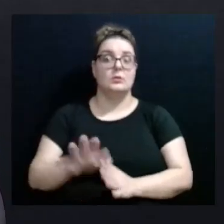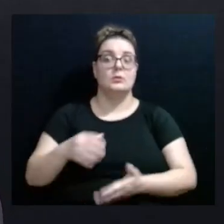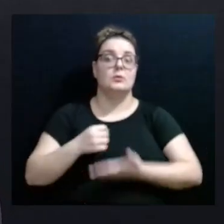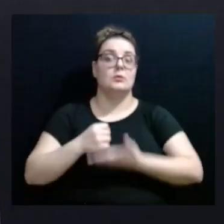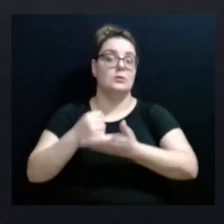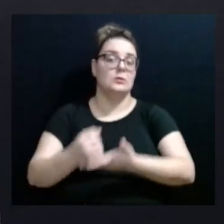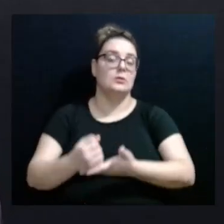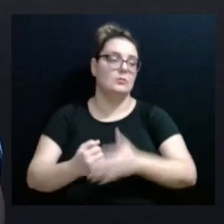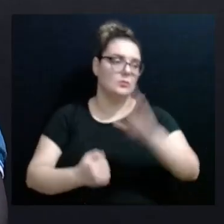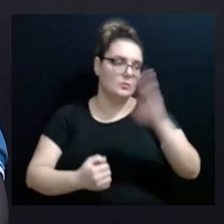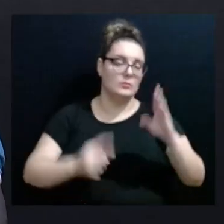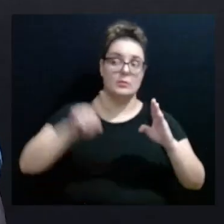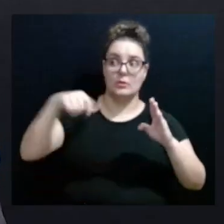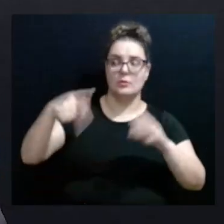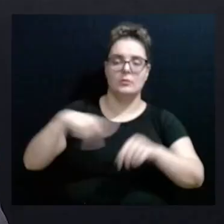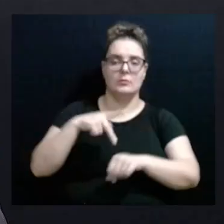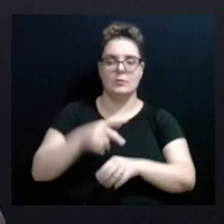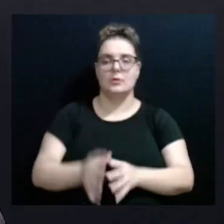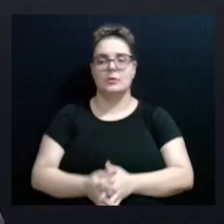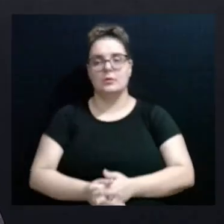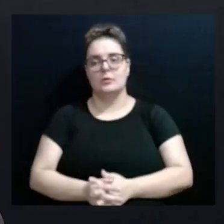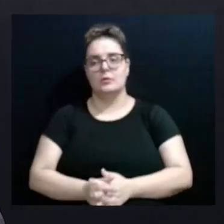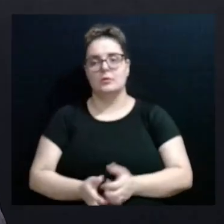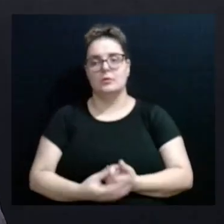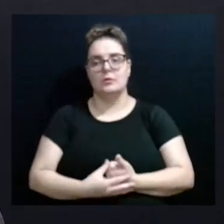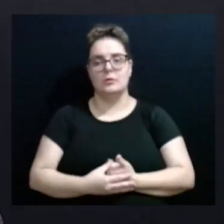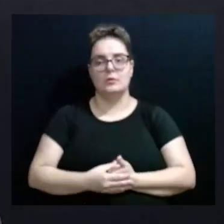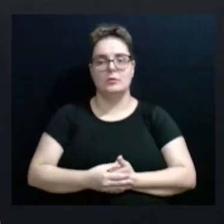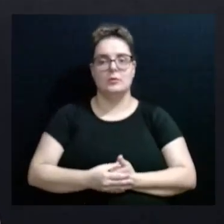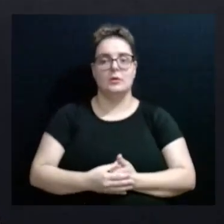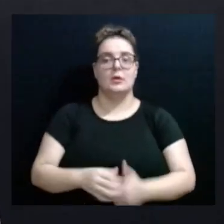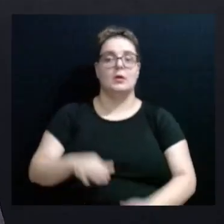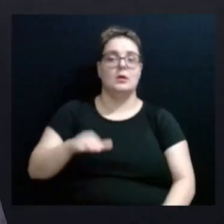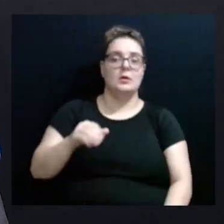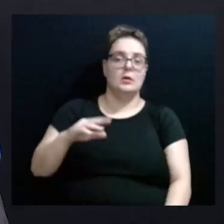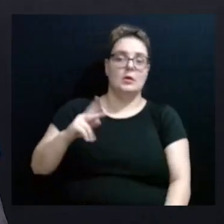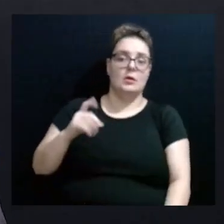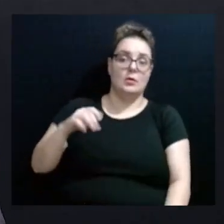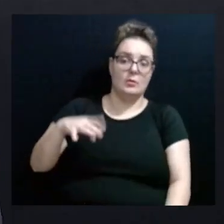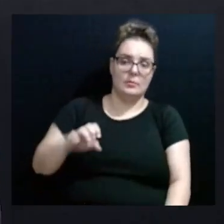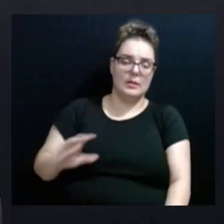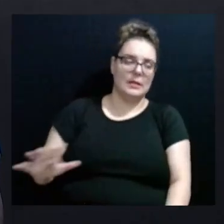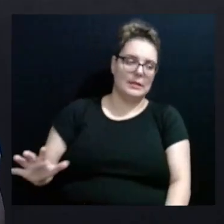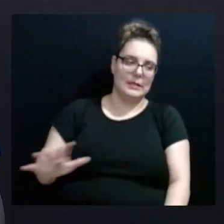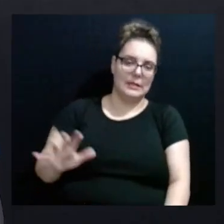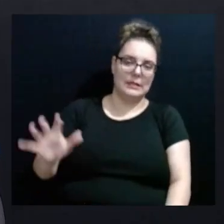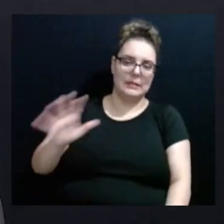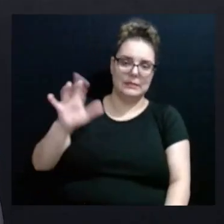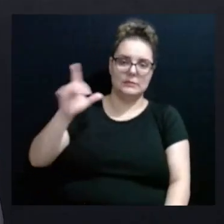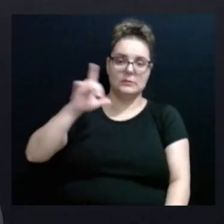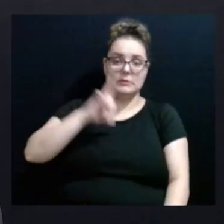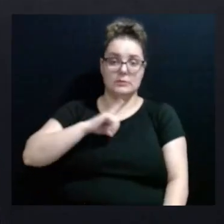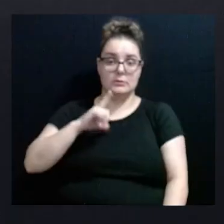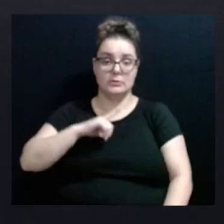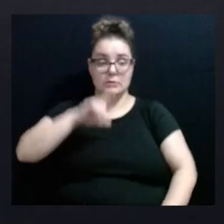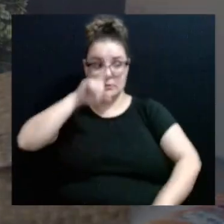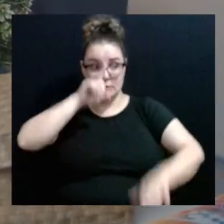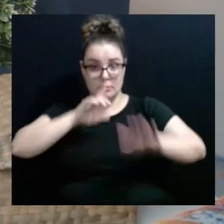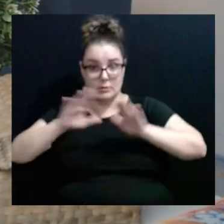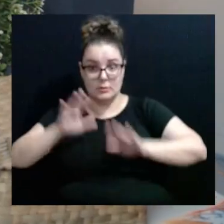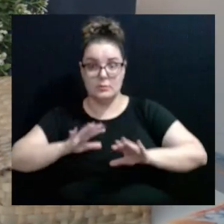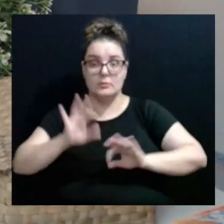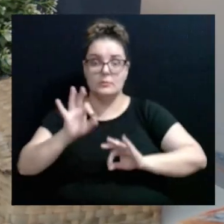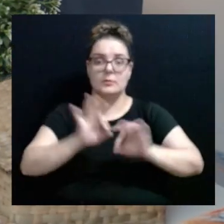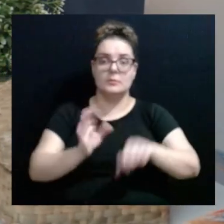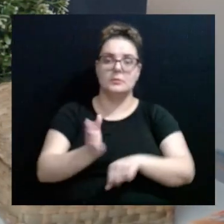quando você leva o seu celular do Brasil para qualquer outro país, a chamada em home, ela é caríssima. Então você tem